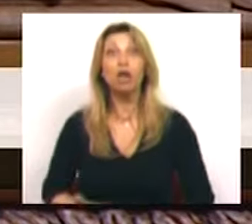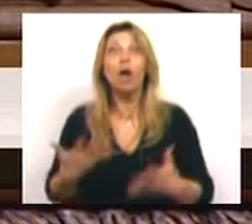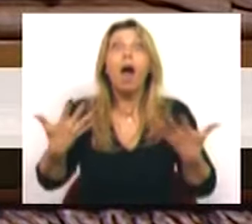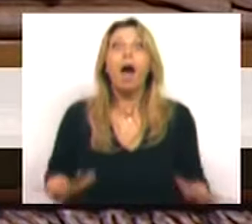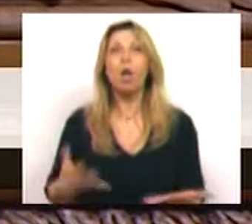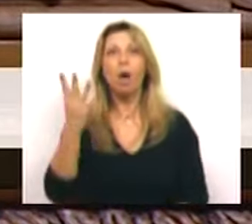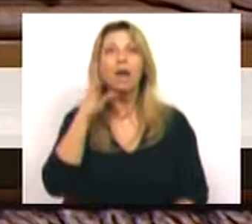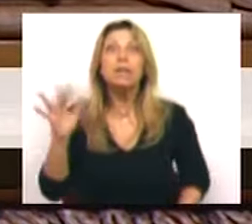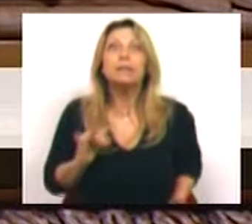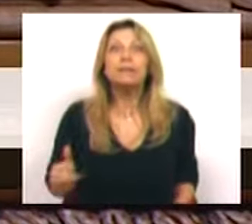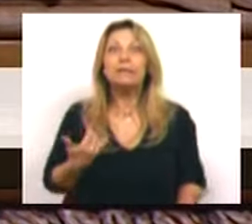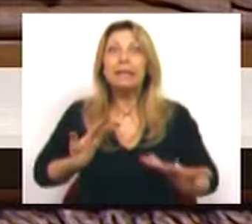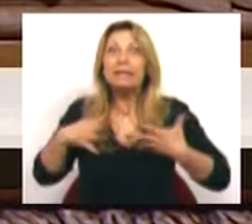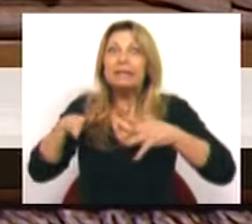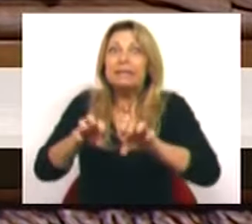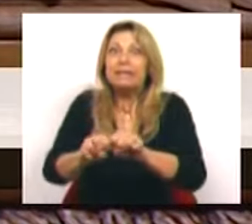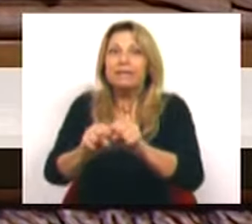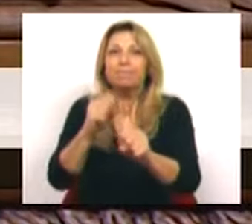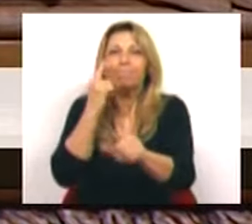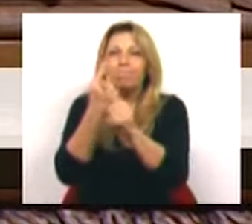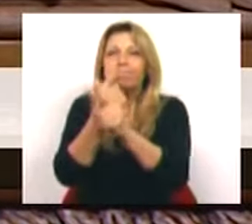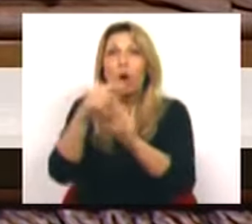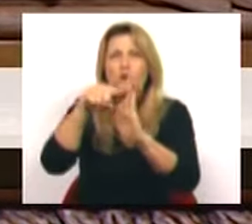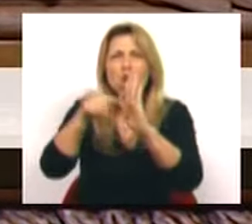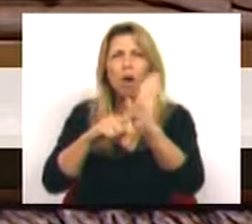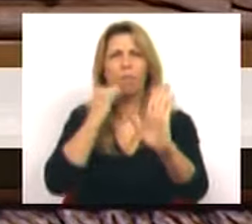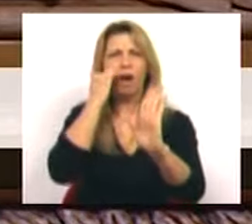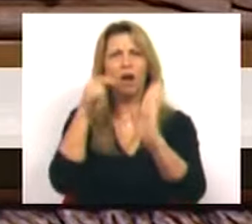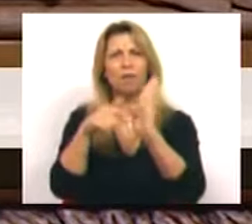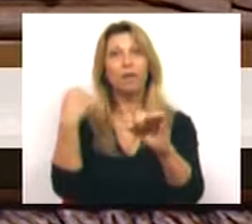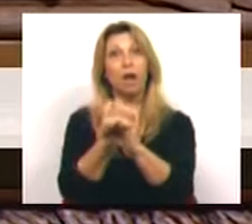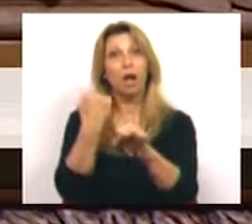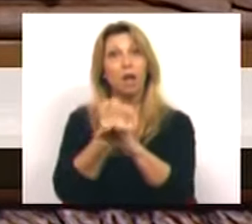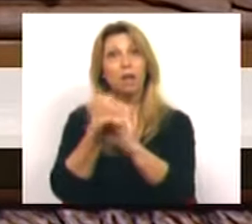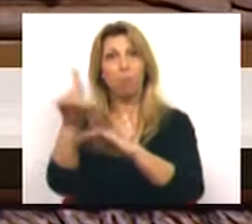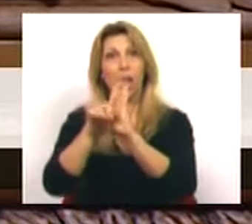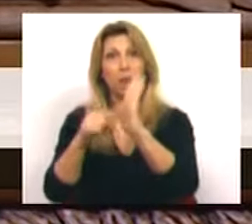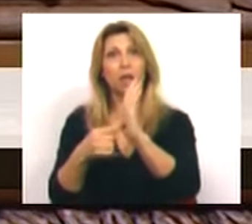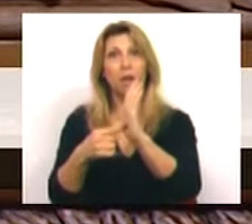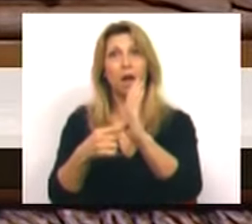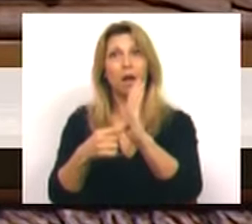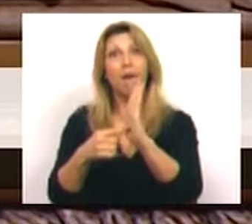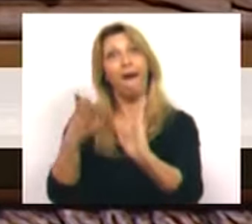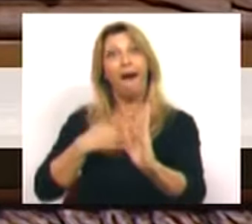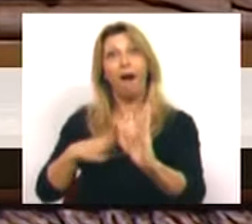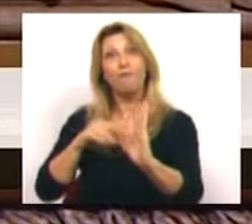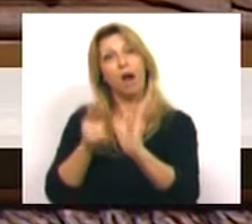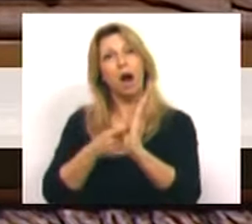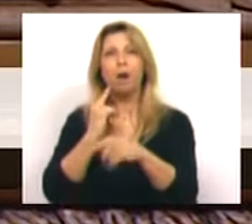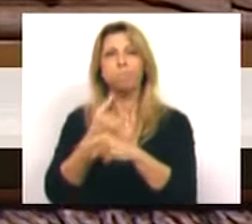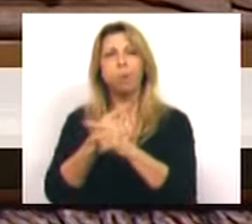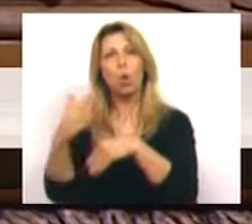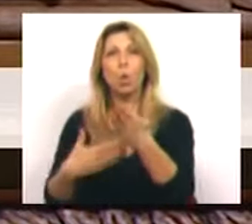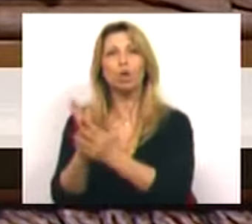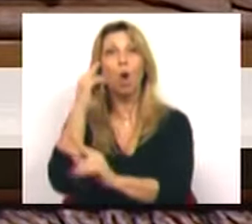dentes à manutenção das normas gravosas da legislação laboral para que estas possam servir o mesmo